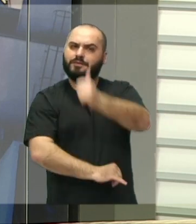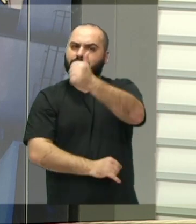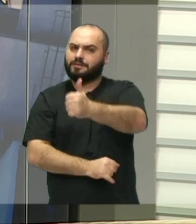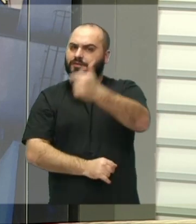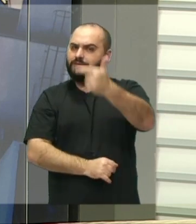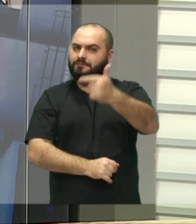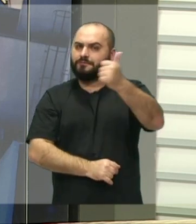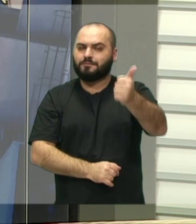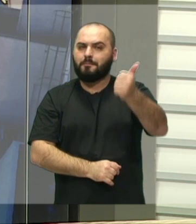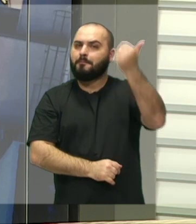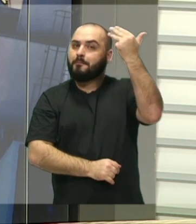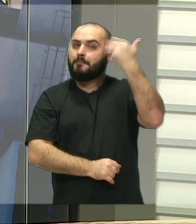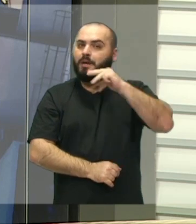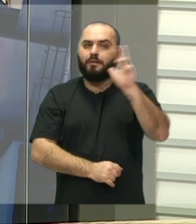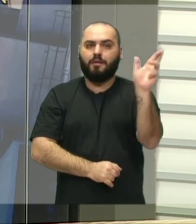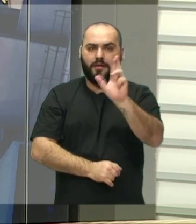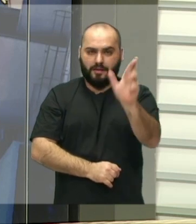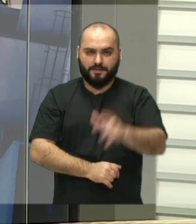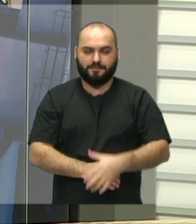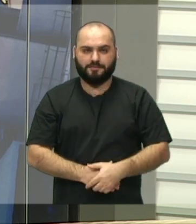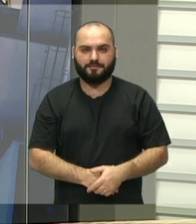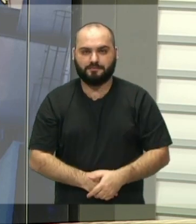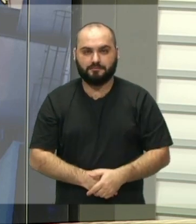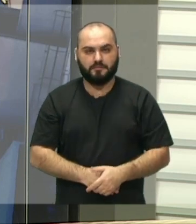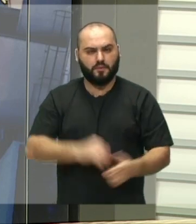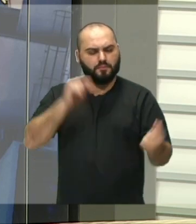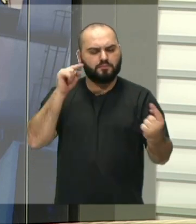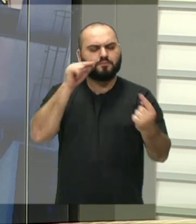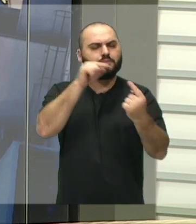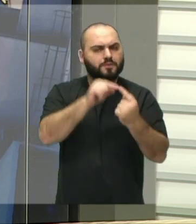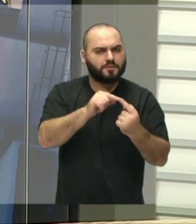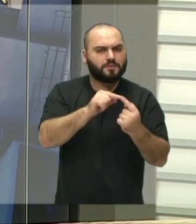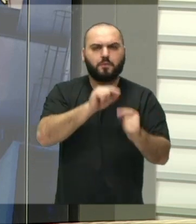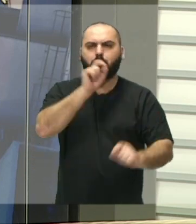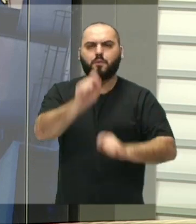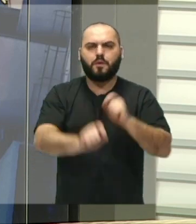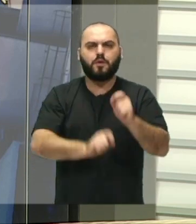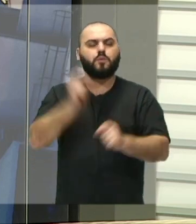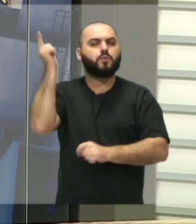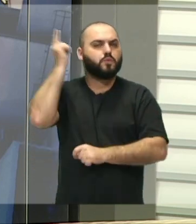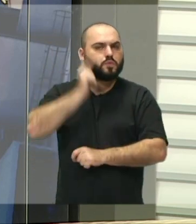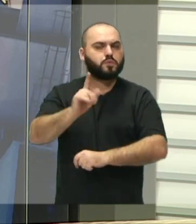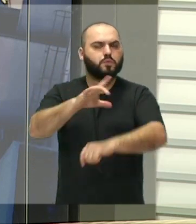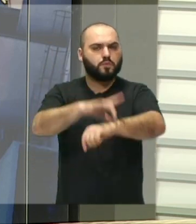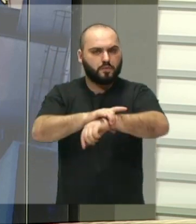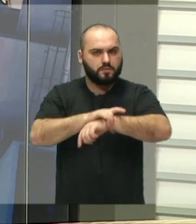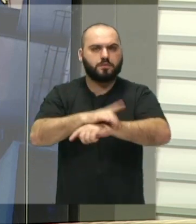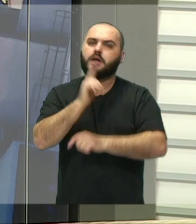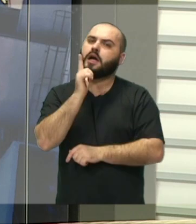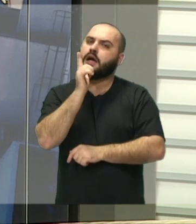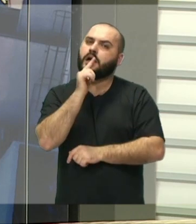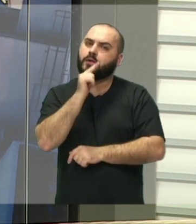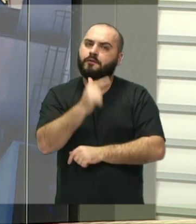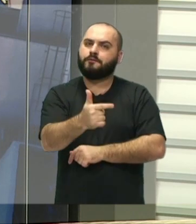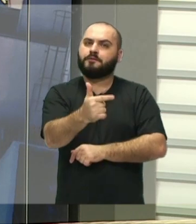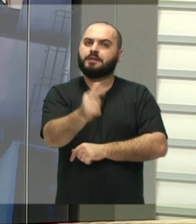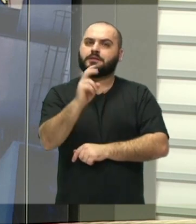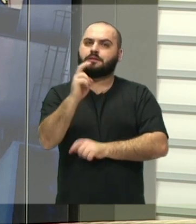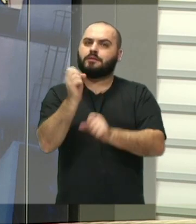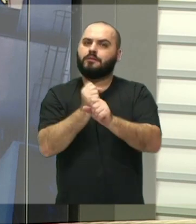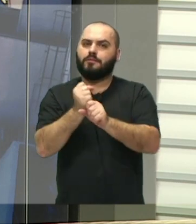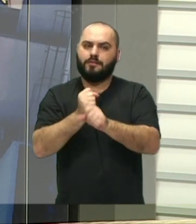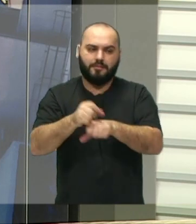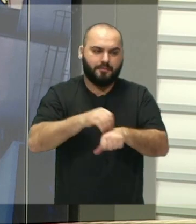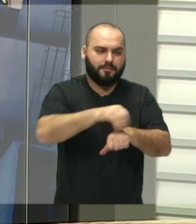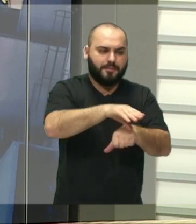já está em andamento. A meta da autarquia é garantir o abastecimento de água nos próximos 25 anos e